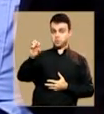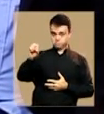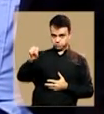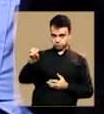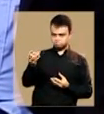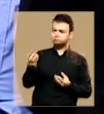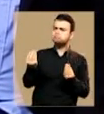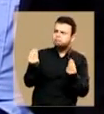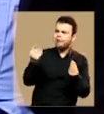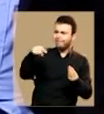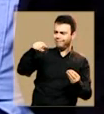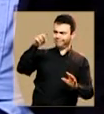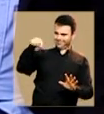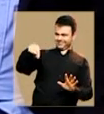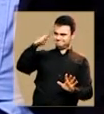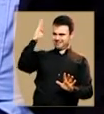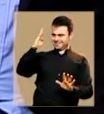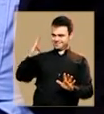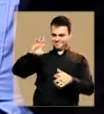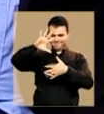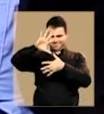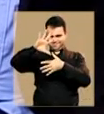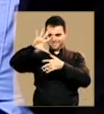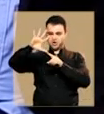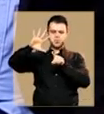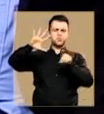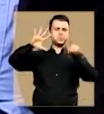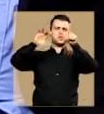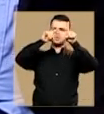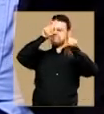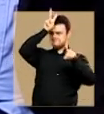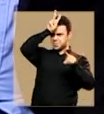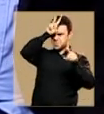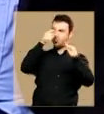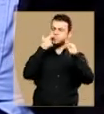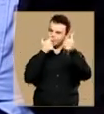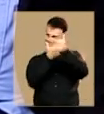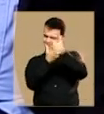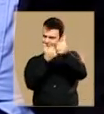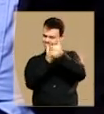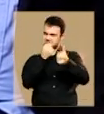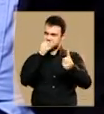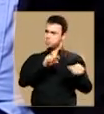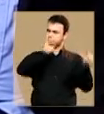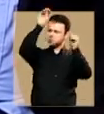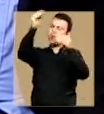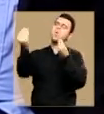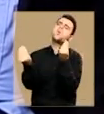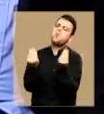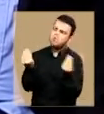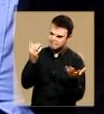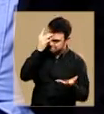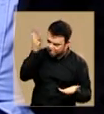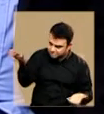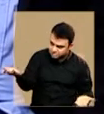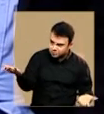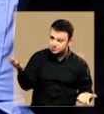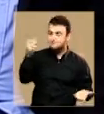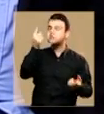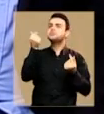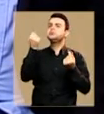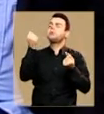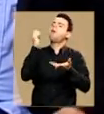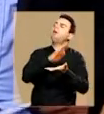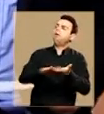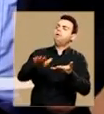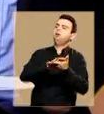aqui, vizinho nosso. Sim. Qual que é a vantagem de escolher um país mais próximo? E como é que funciona também a questão dos custos na